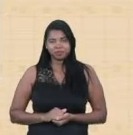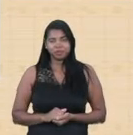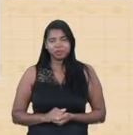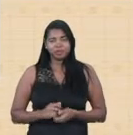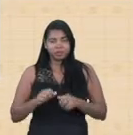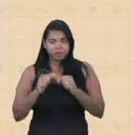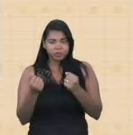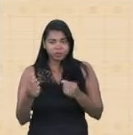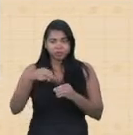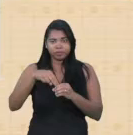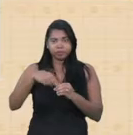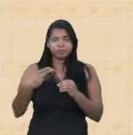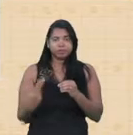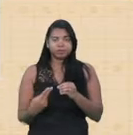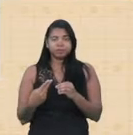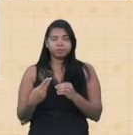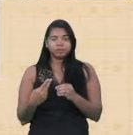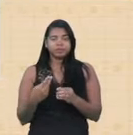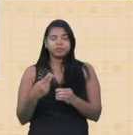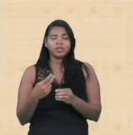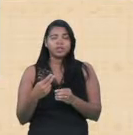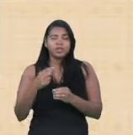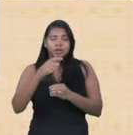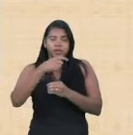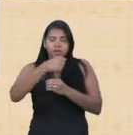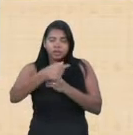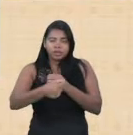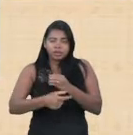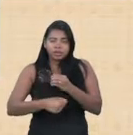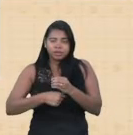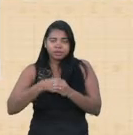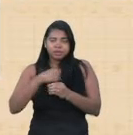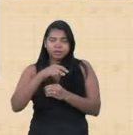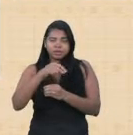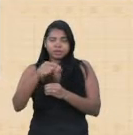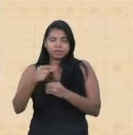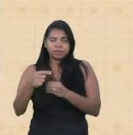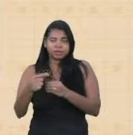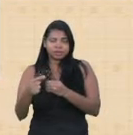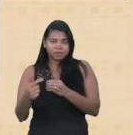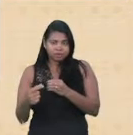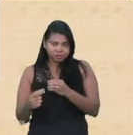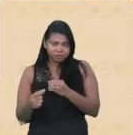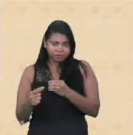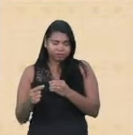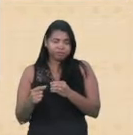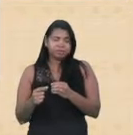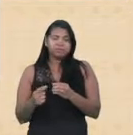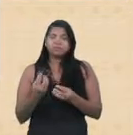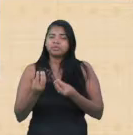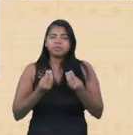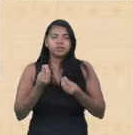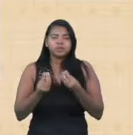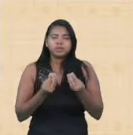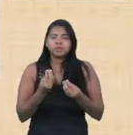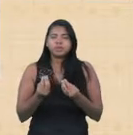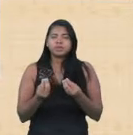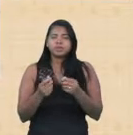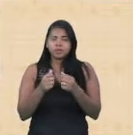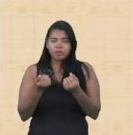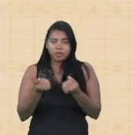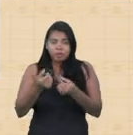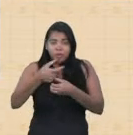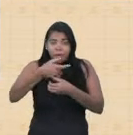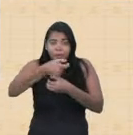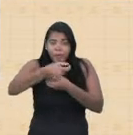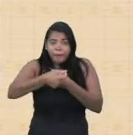você tem que colidi-lo com uma partícula menor, que são as chamadas partículas alfas. Mas como é que eu vou pegar uma partícula que é menor